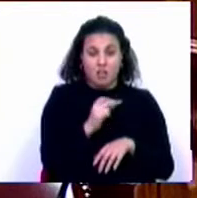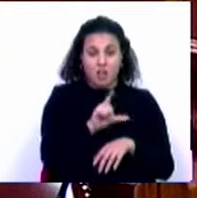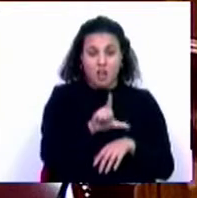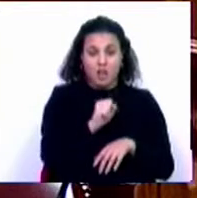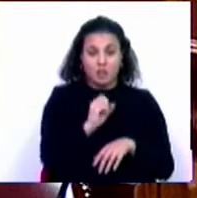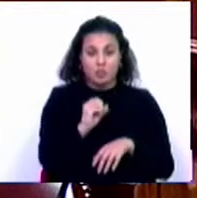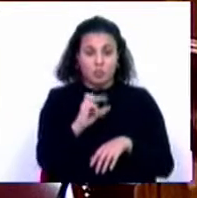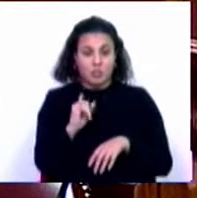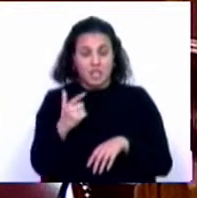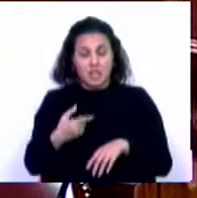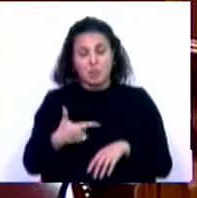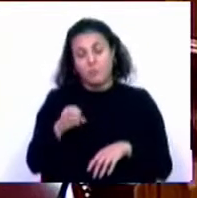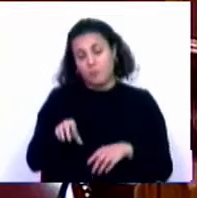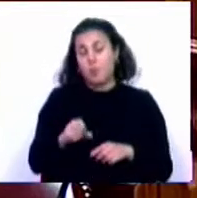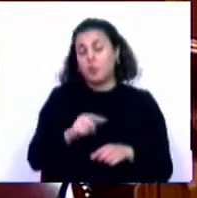algoritmos envelhecem,